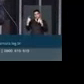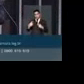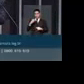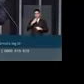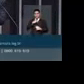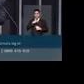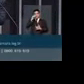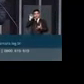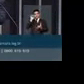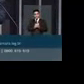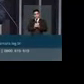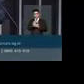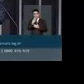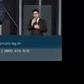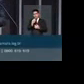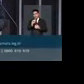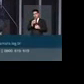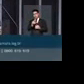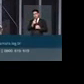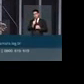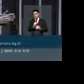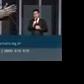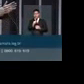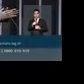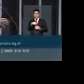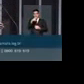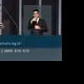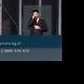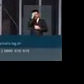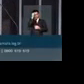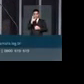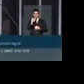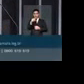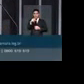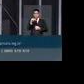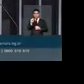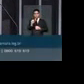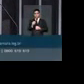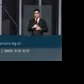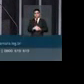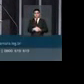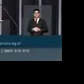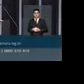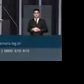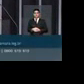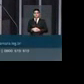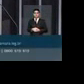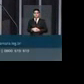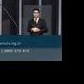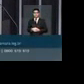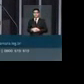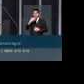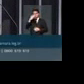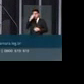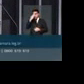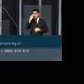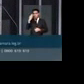contra a prefeita de Campos, Rosinha Garotinho. Agradeço